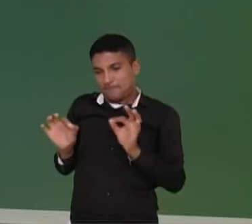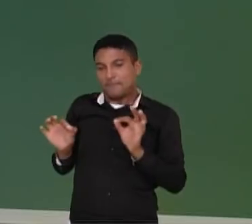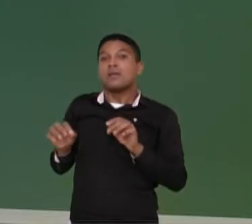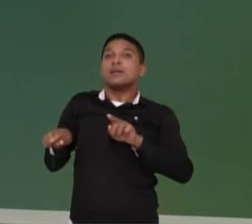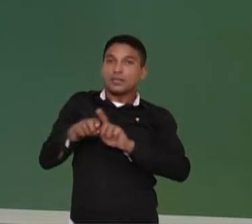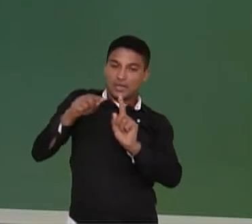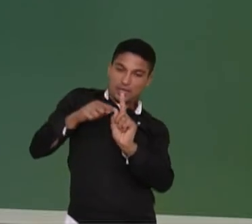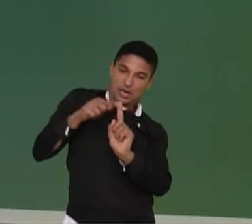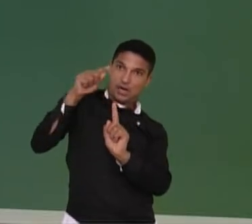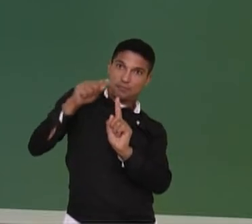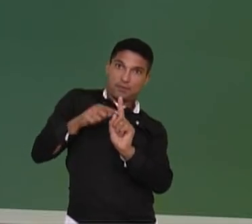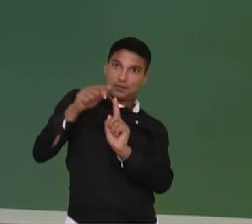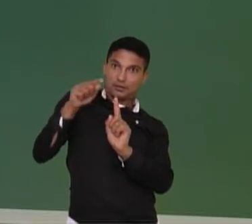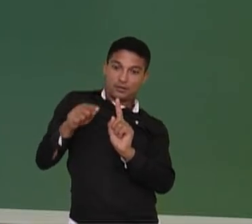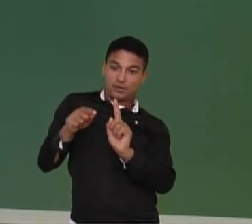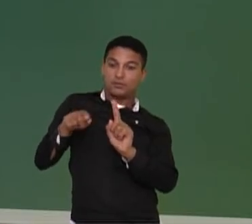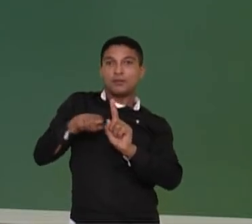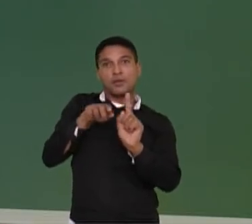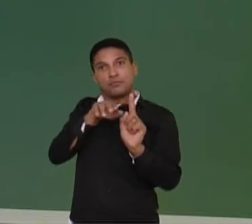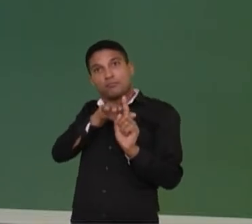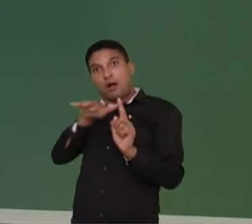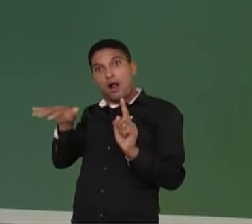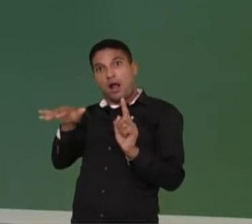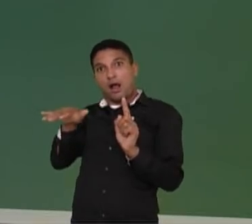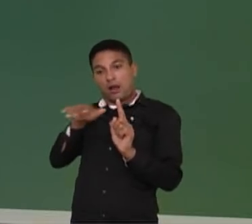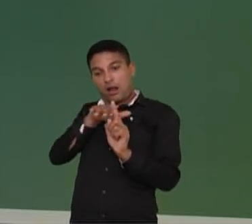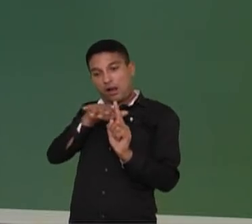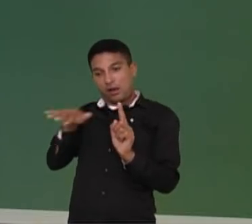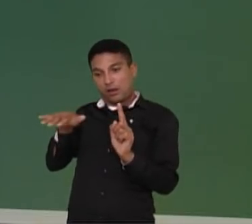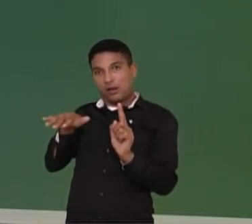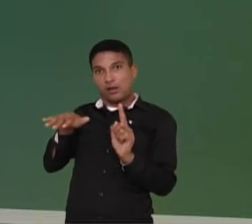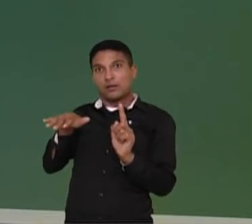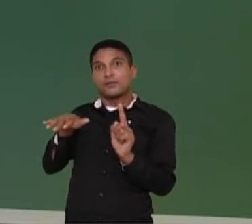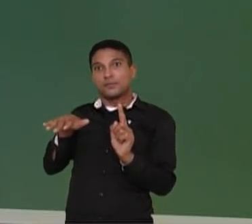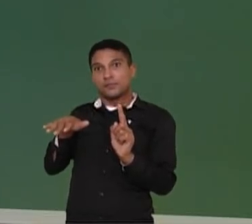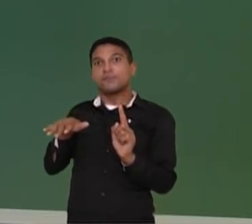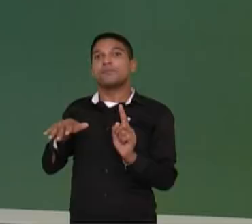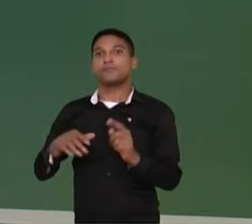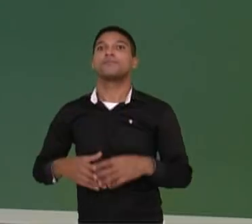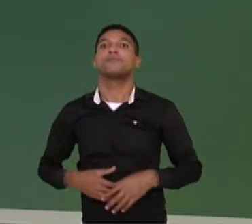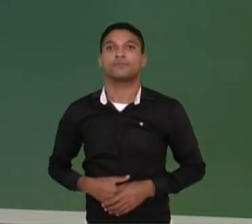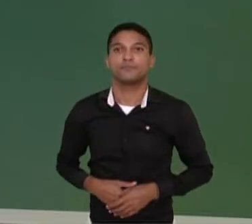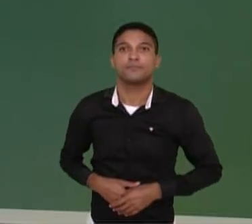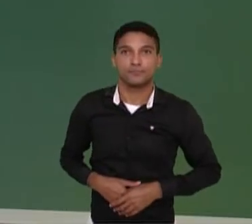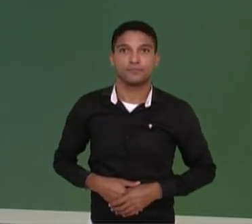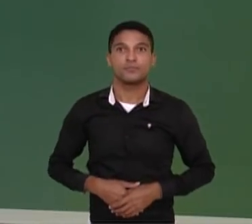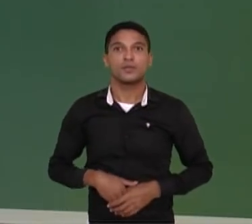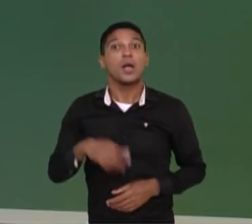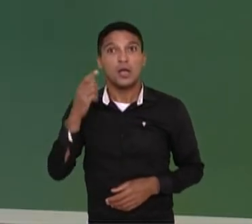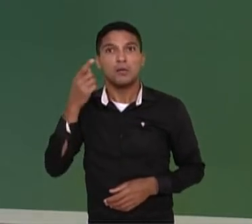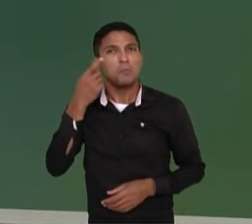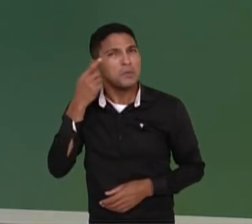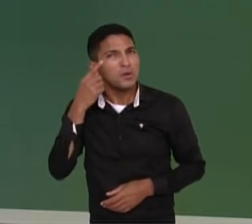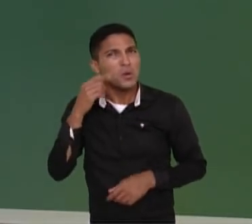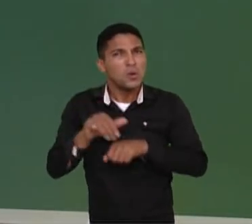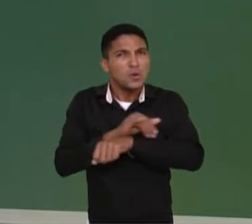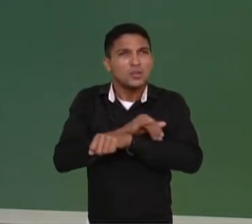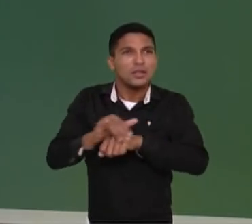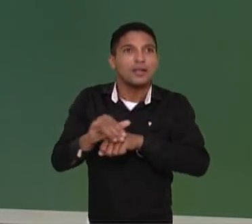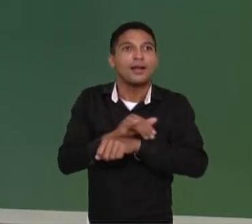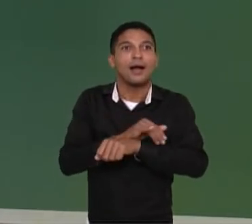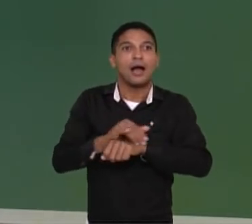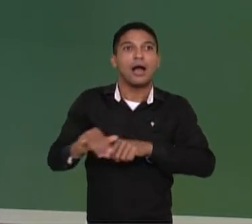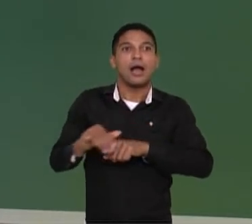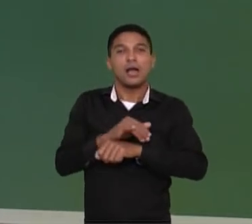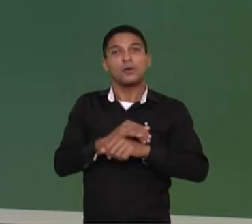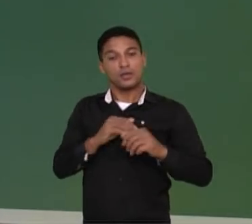altura dela, né? Não vou conseguir medir, mas a sombra da pirâmide eu consigo. Então ele foi lá e mediu a sombra